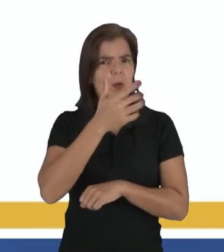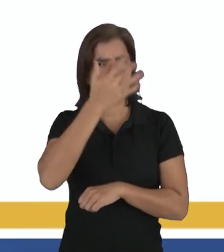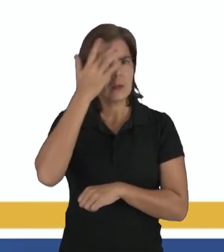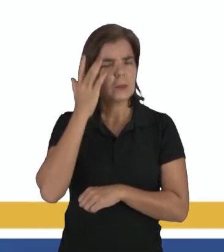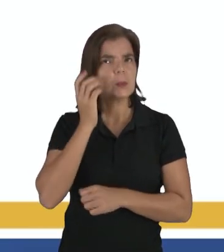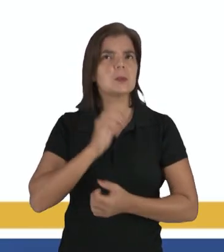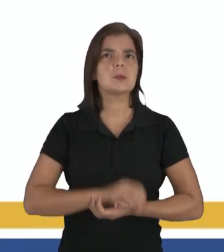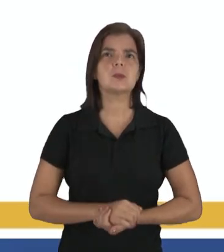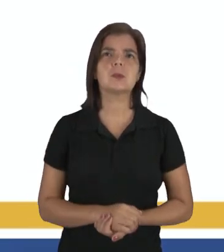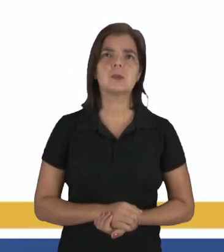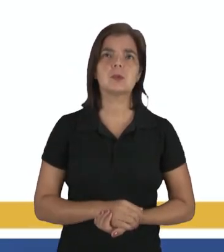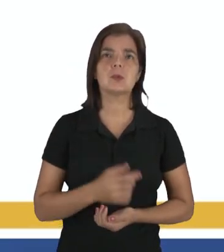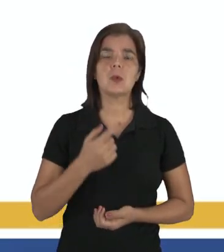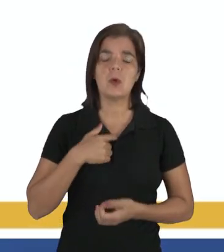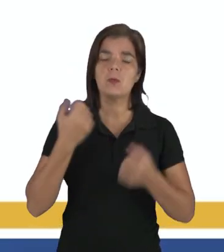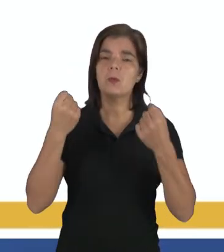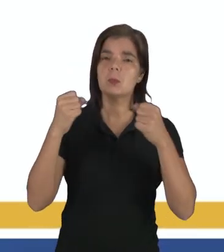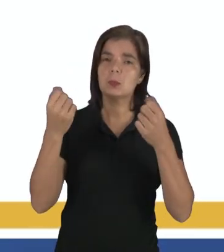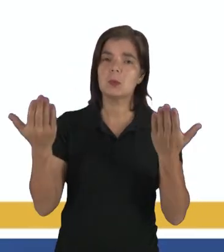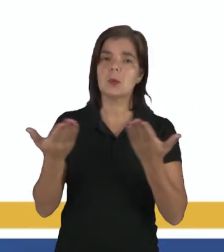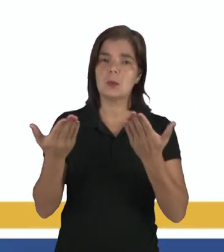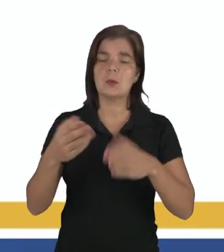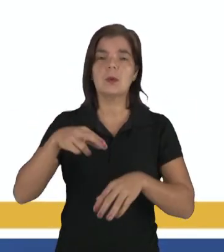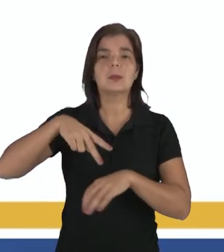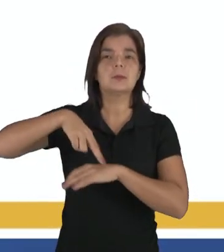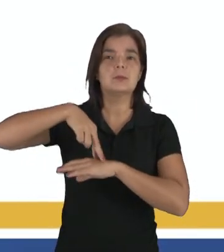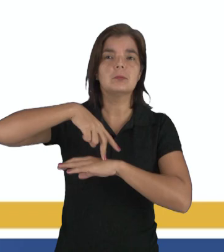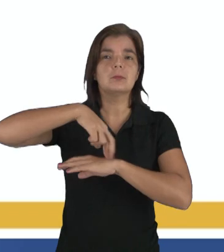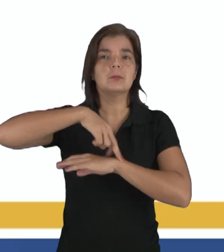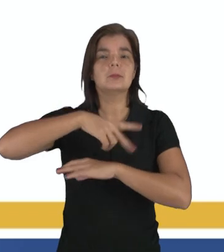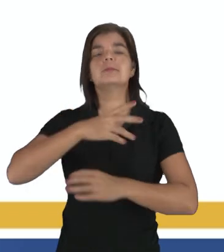das pessoas. Eu vou me exercitar agora na minha esteira.